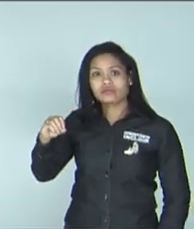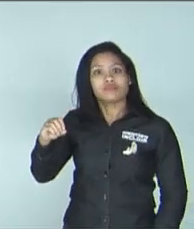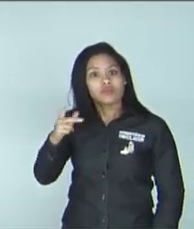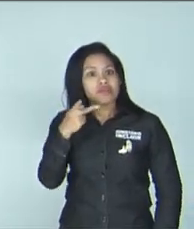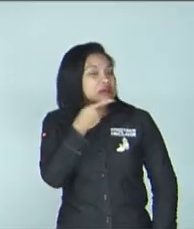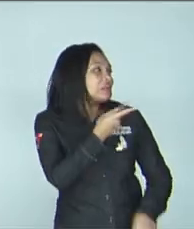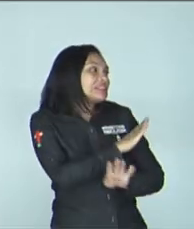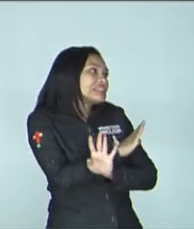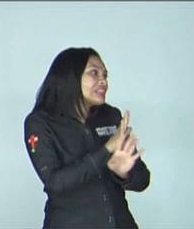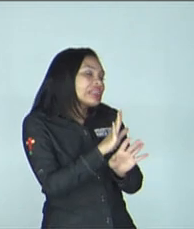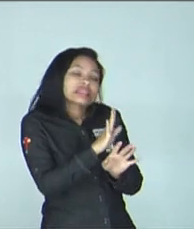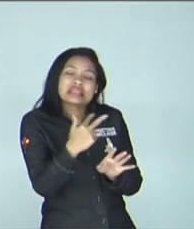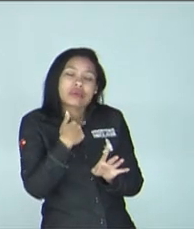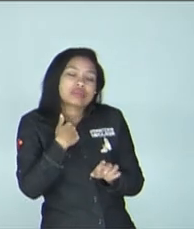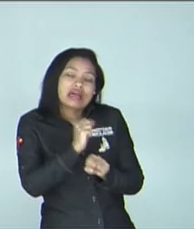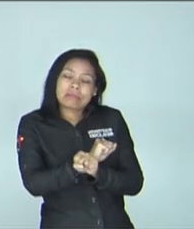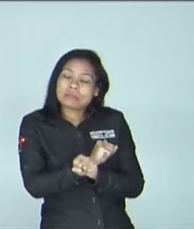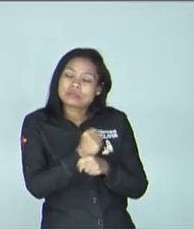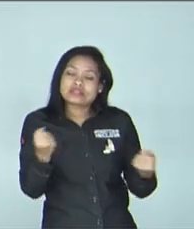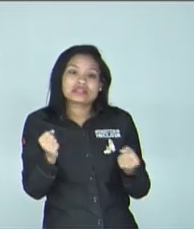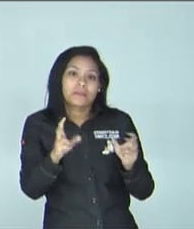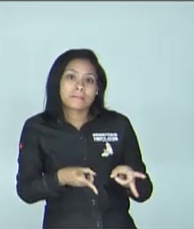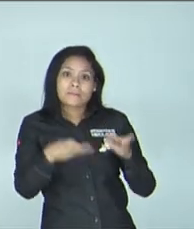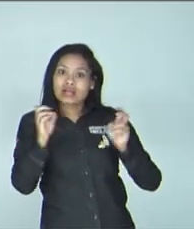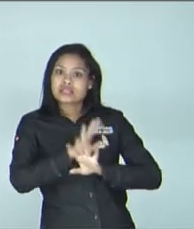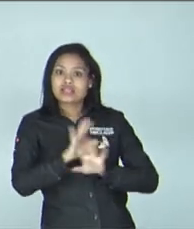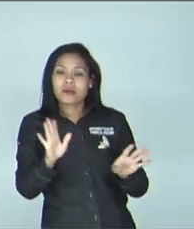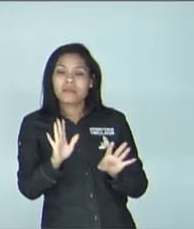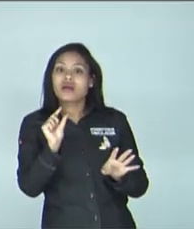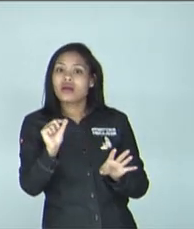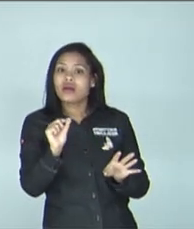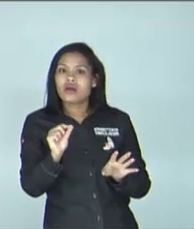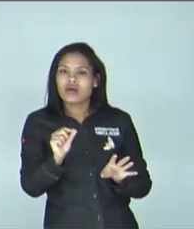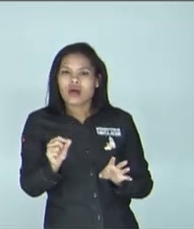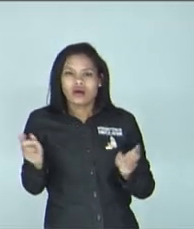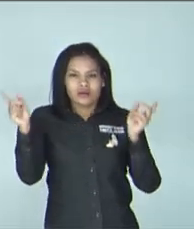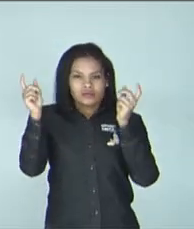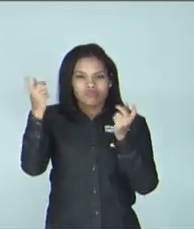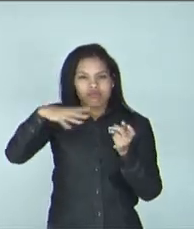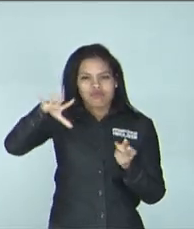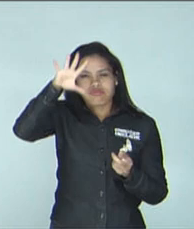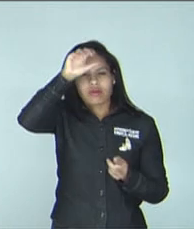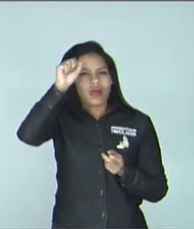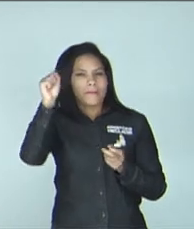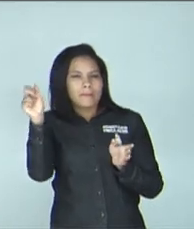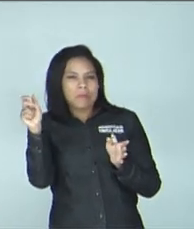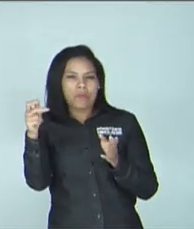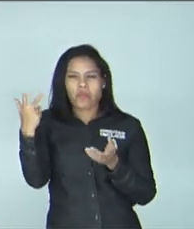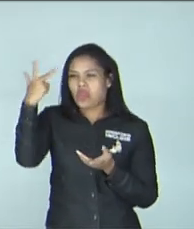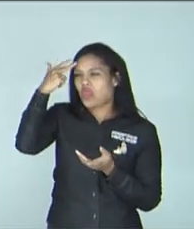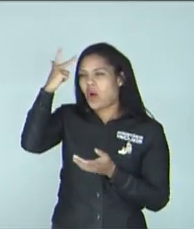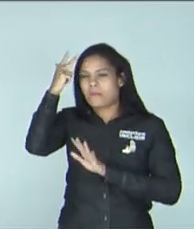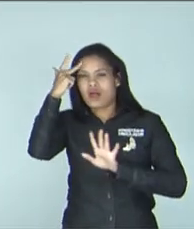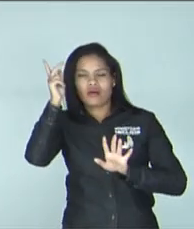curvaram mesmo quando os magos perceberam que não era um ocultismo qualquer quero poder de